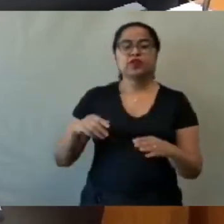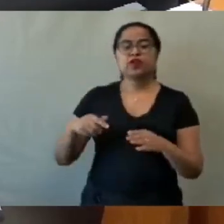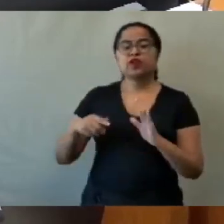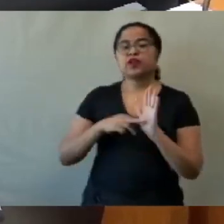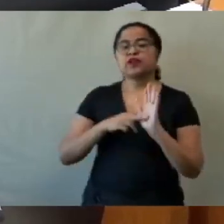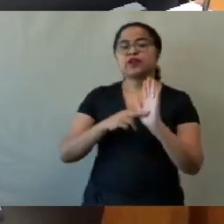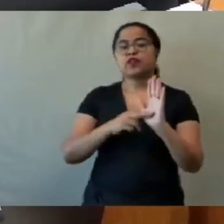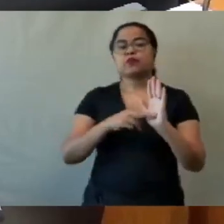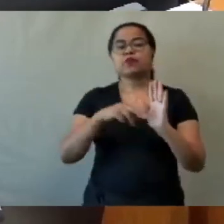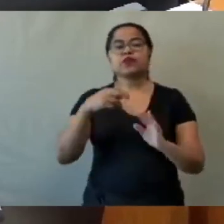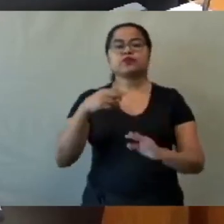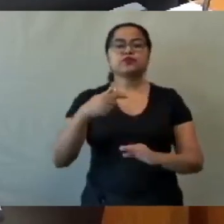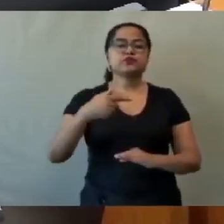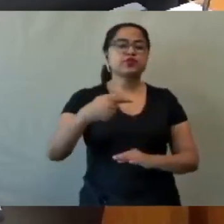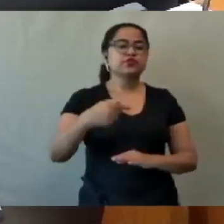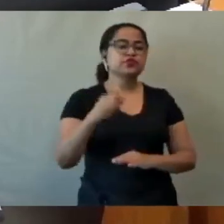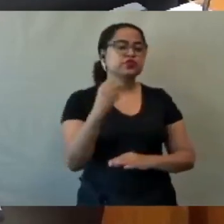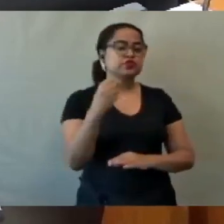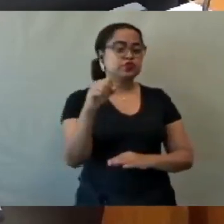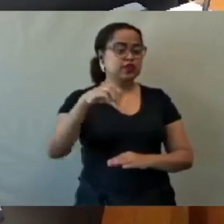comissão